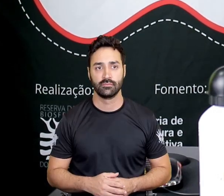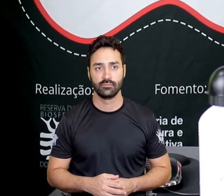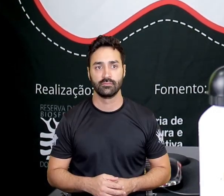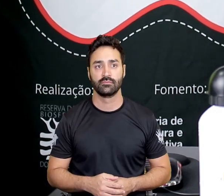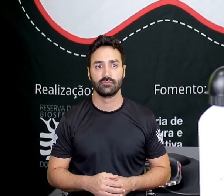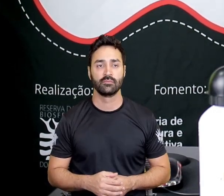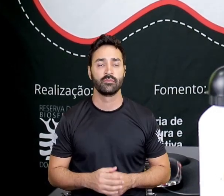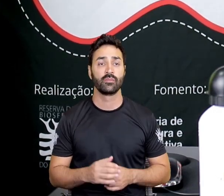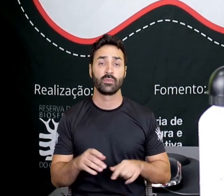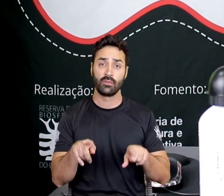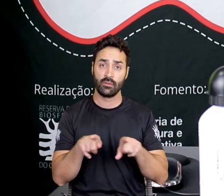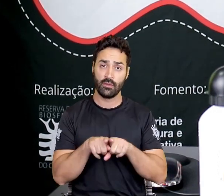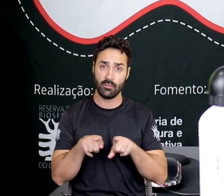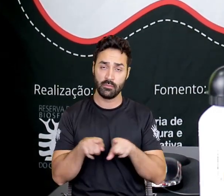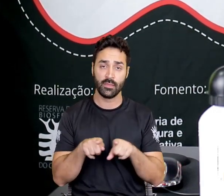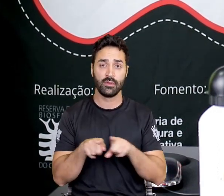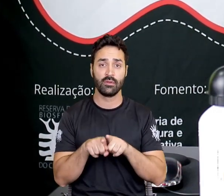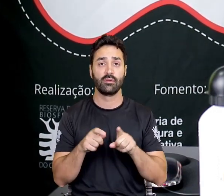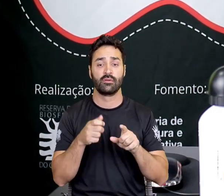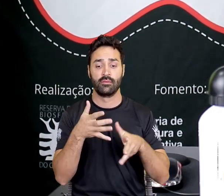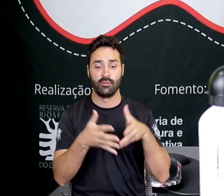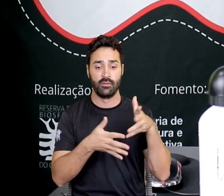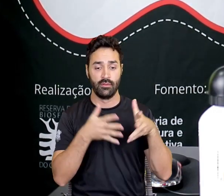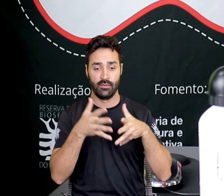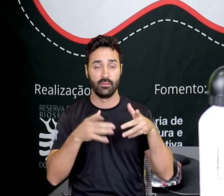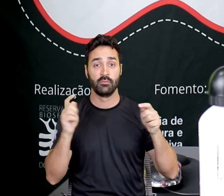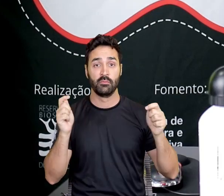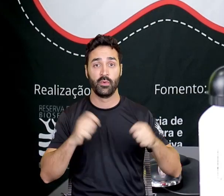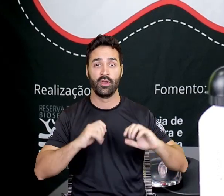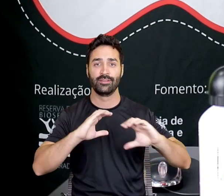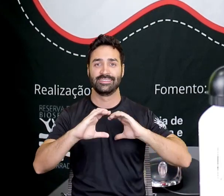Ela traz, sim, a possibilidade de comunicação.